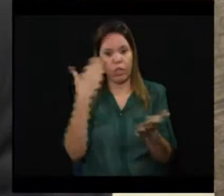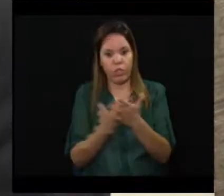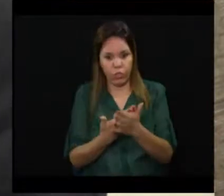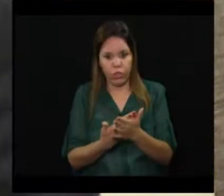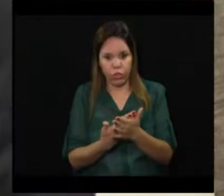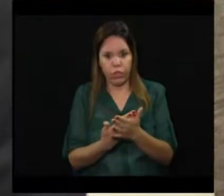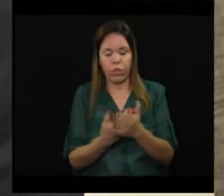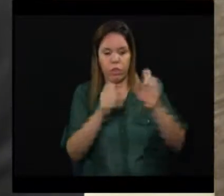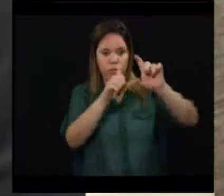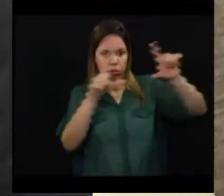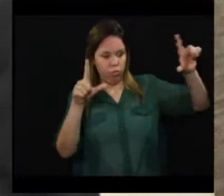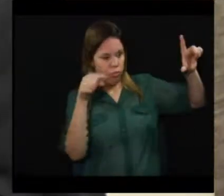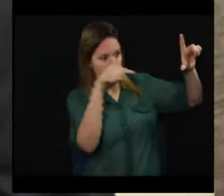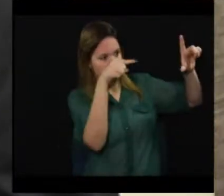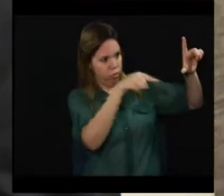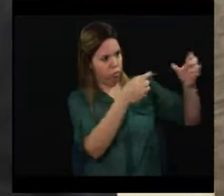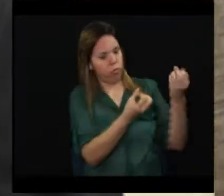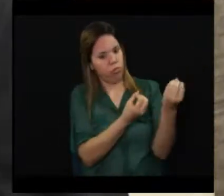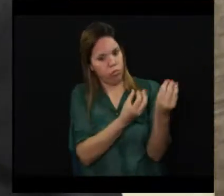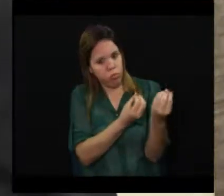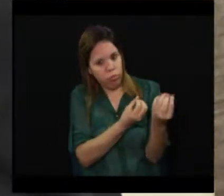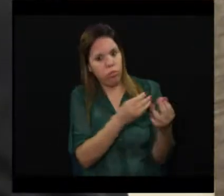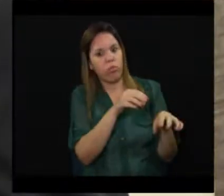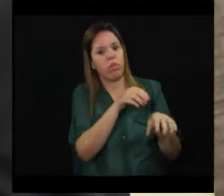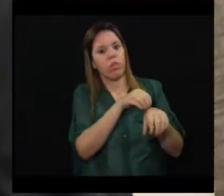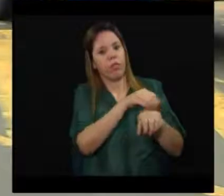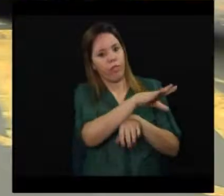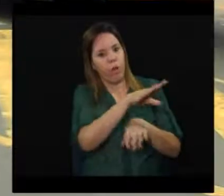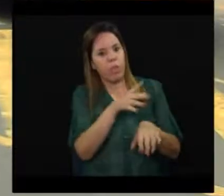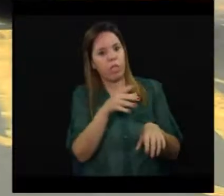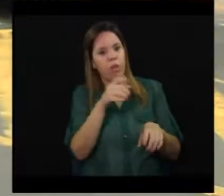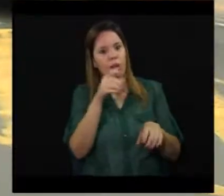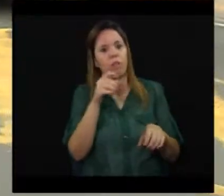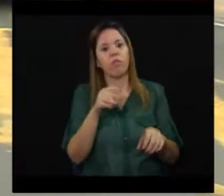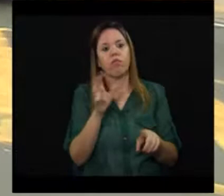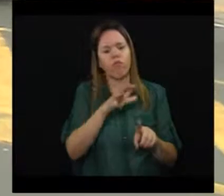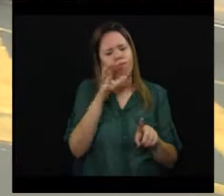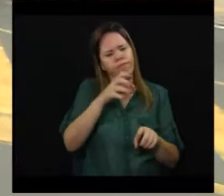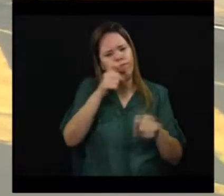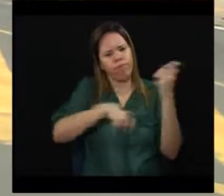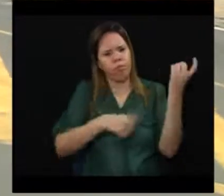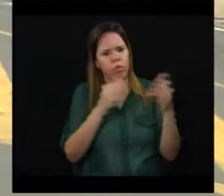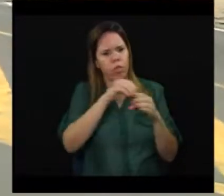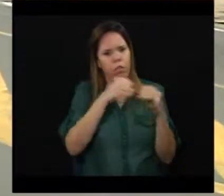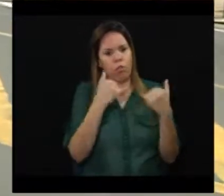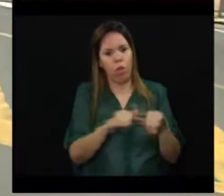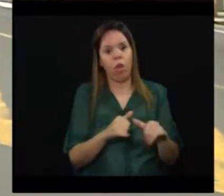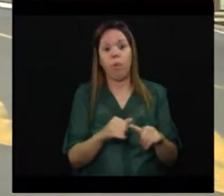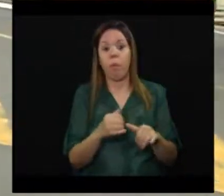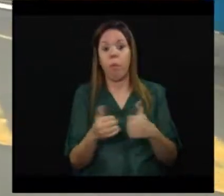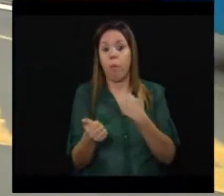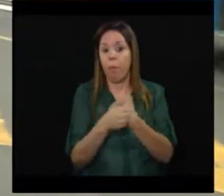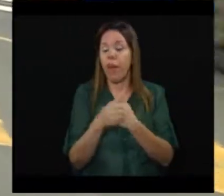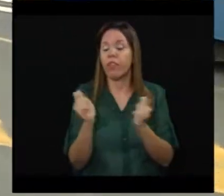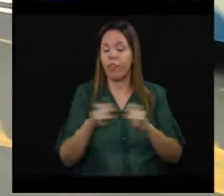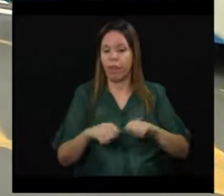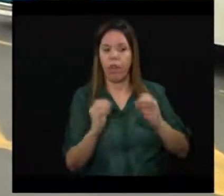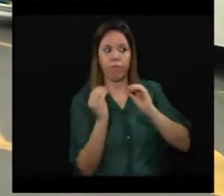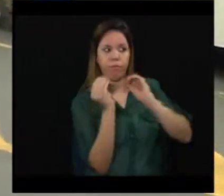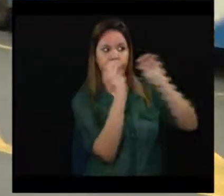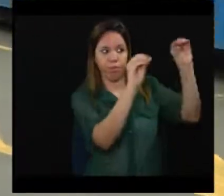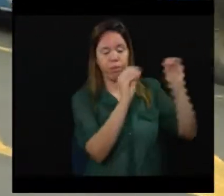que o cartaz com orientações sobre a importunação sexual estará em breve nos ônibus da cidade, pois oferece